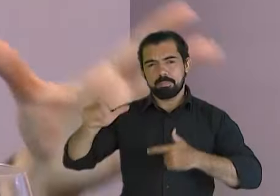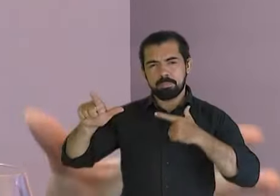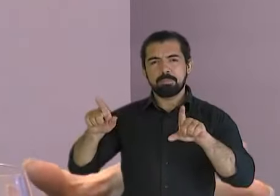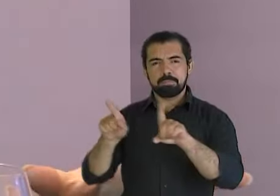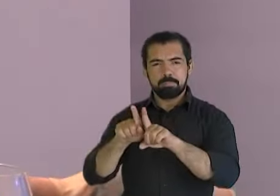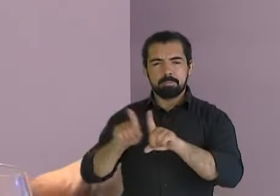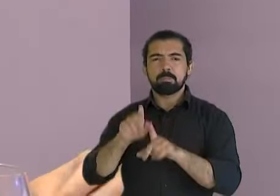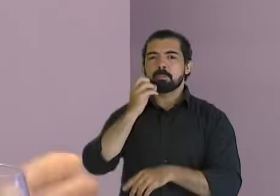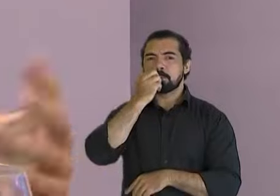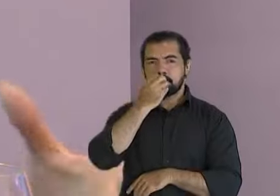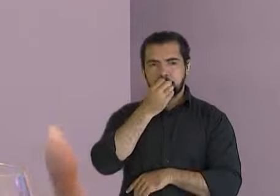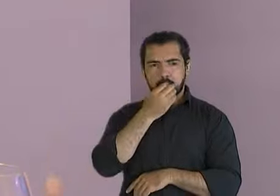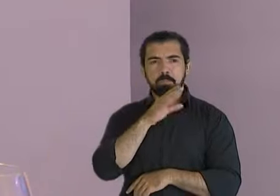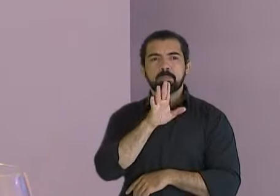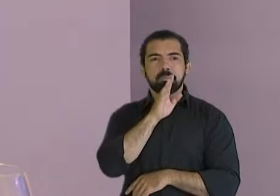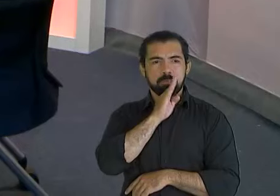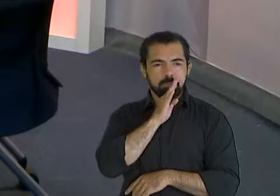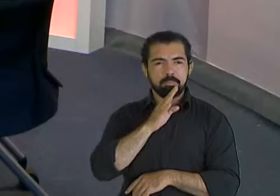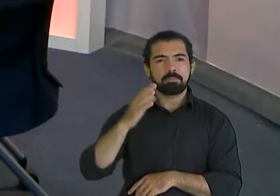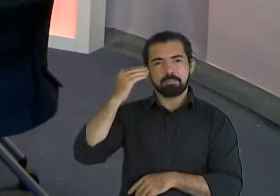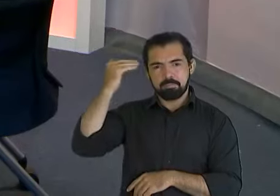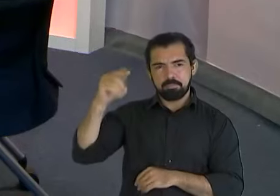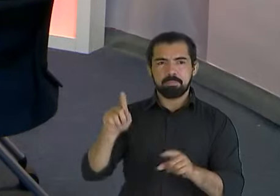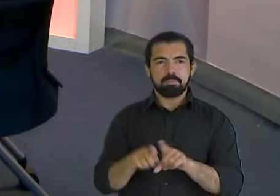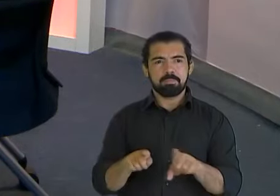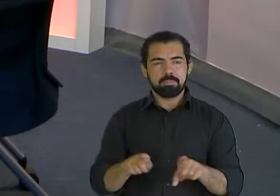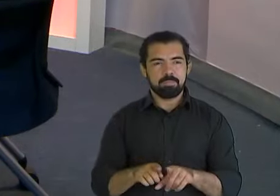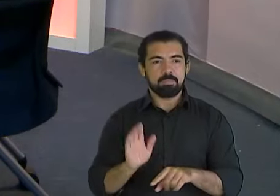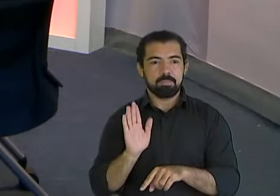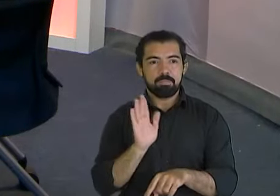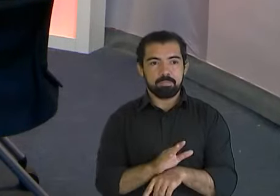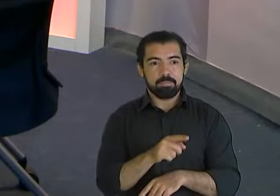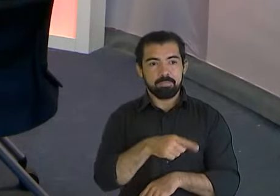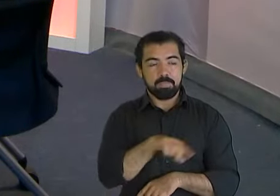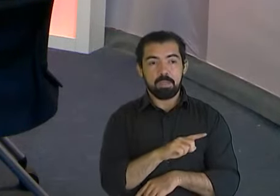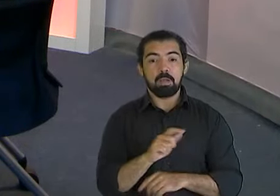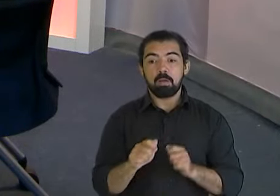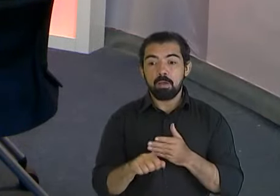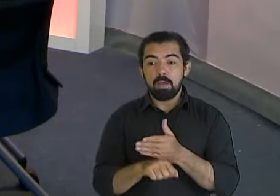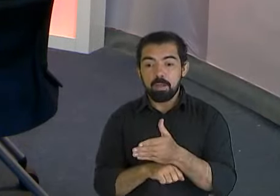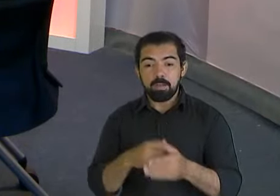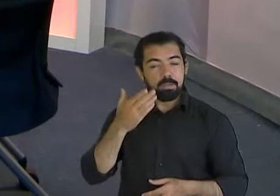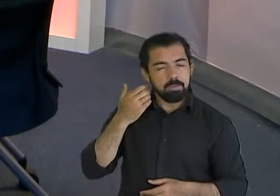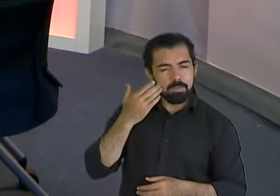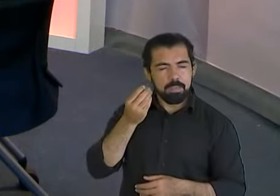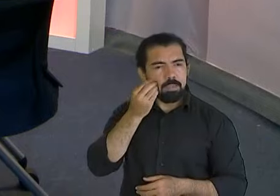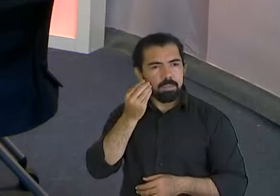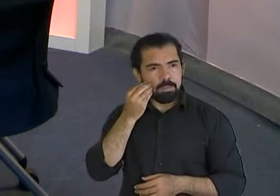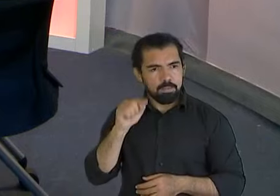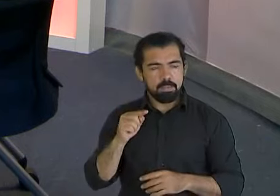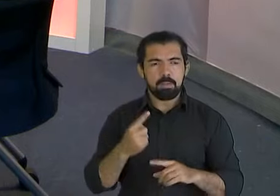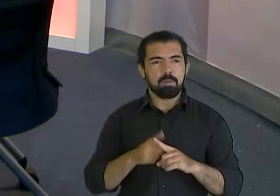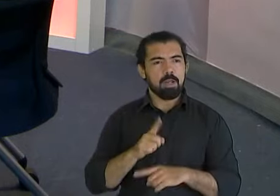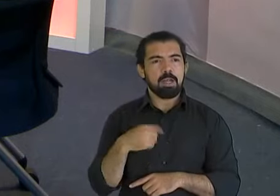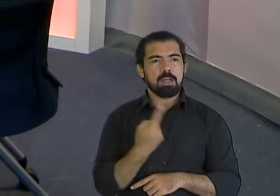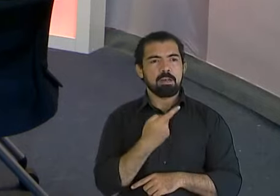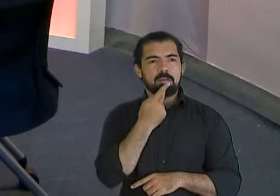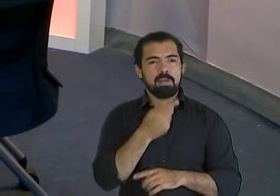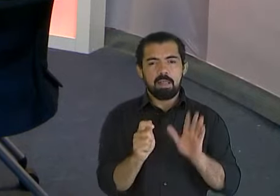super conhecidos. Anônimos, sim. Compulsivos anônimos. E aí, né, pode buscar ali de alguma forma, por mais que a gente fale de dependência